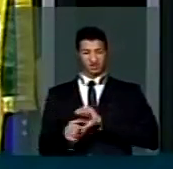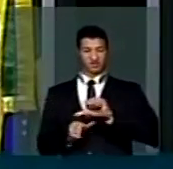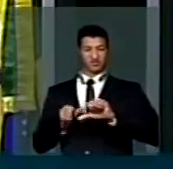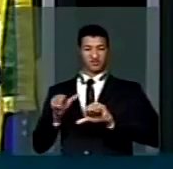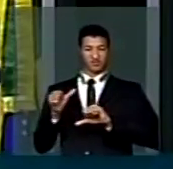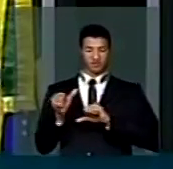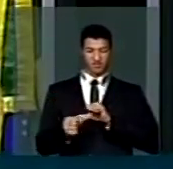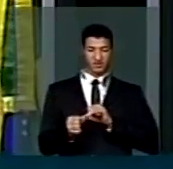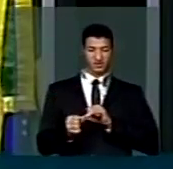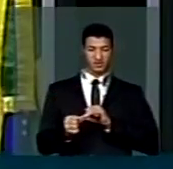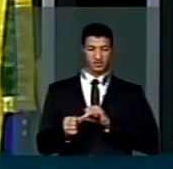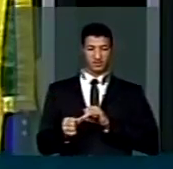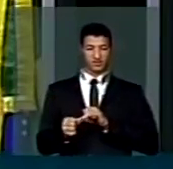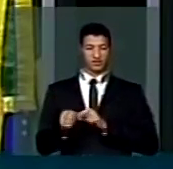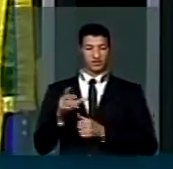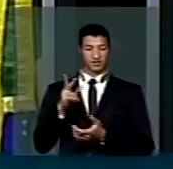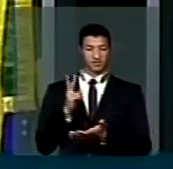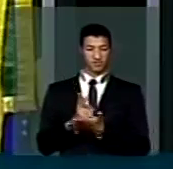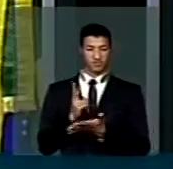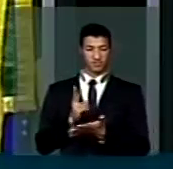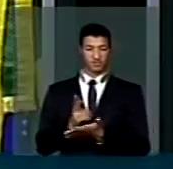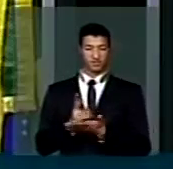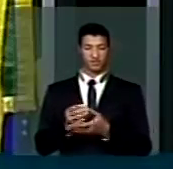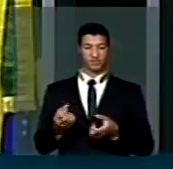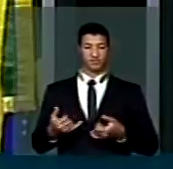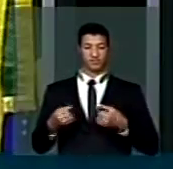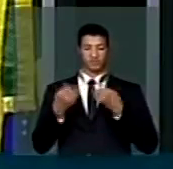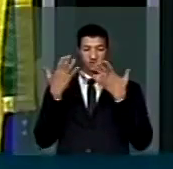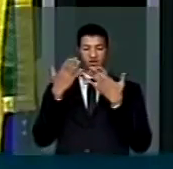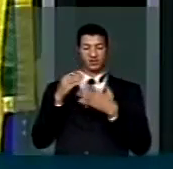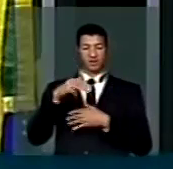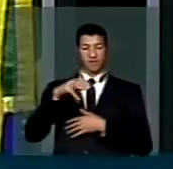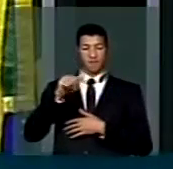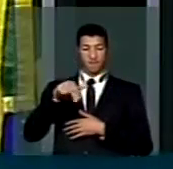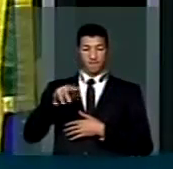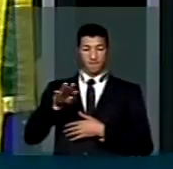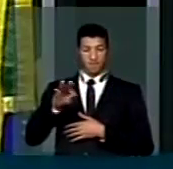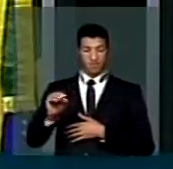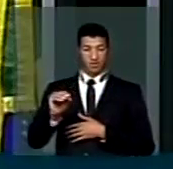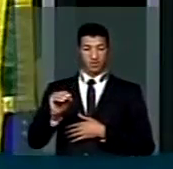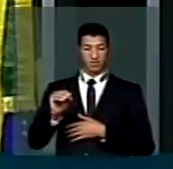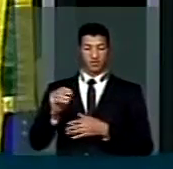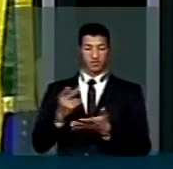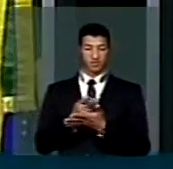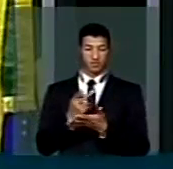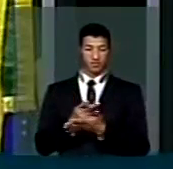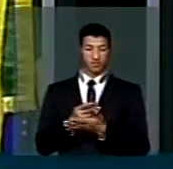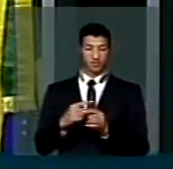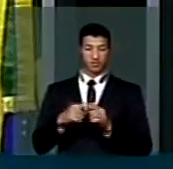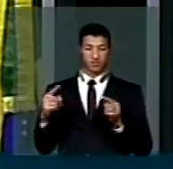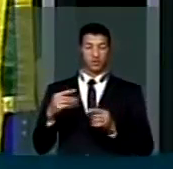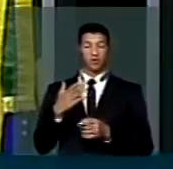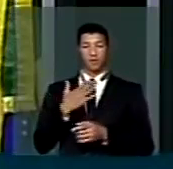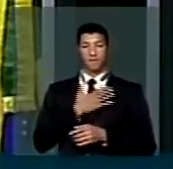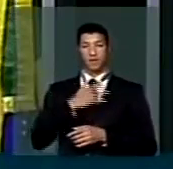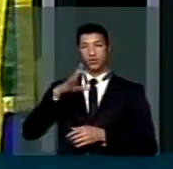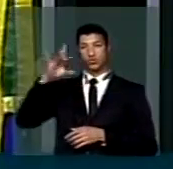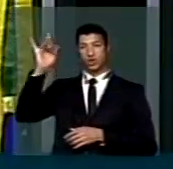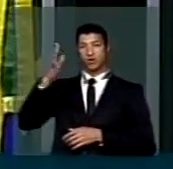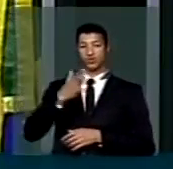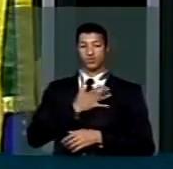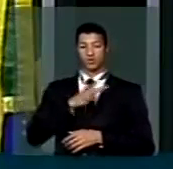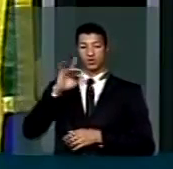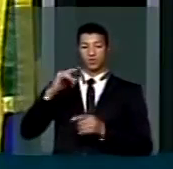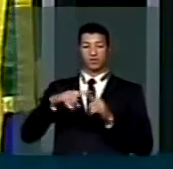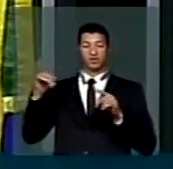transformar-se nessa festa em manto impuro de bacante fria. Meu Deus, mas